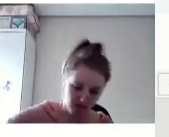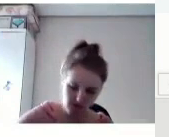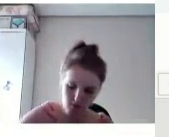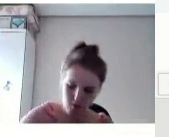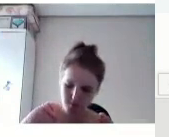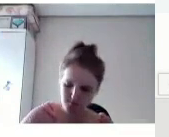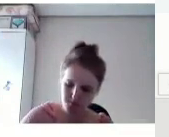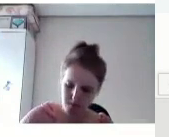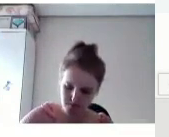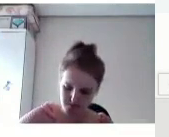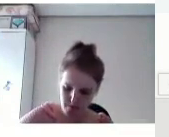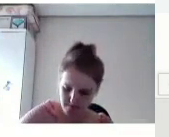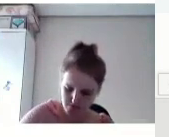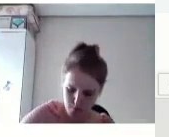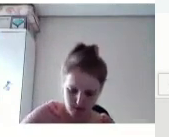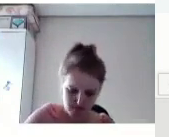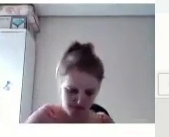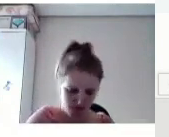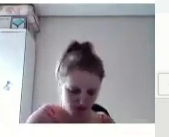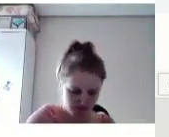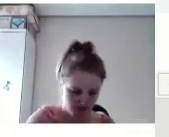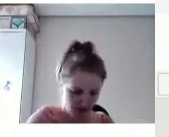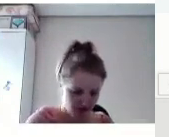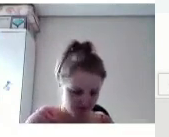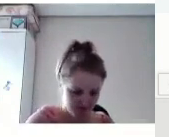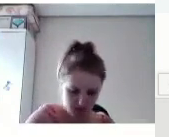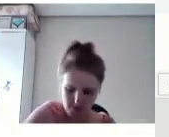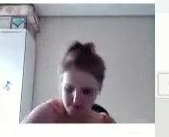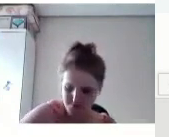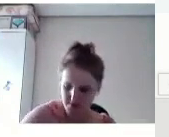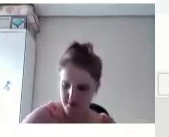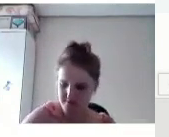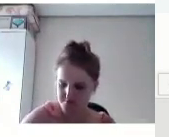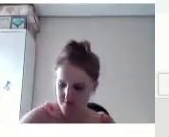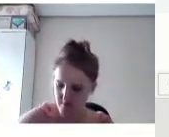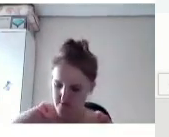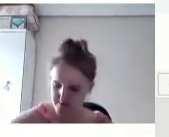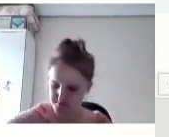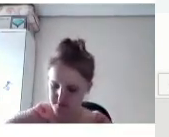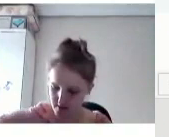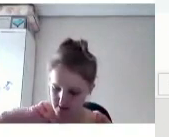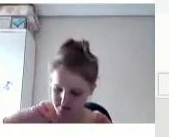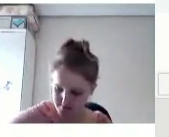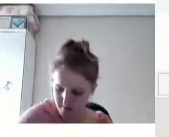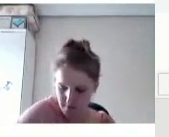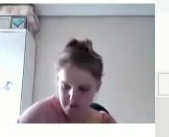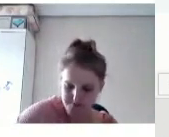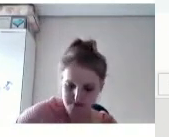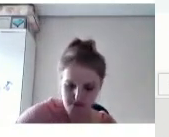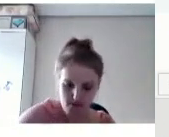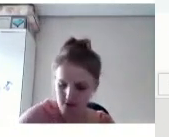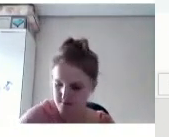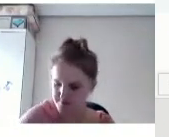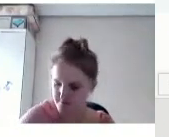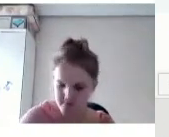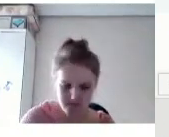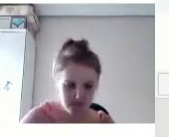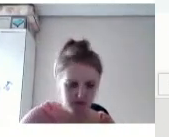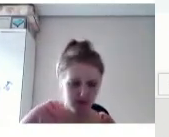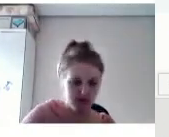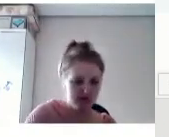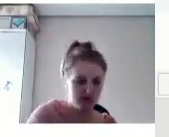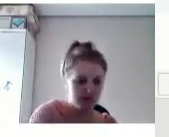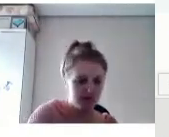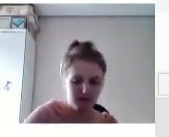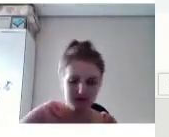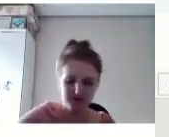Fazendo o mesmo procedimento que a gente fez, né, no caso anterior, comparando o del L original definido